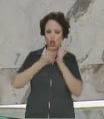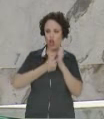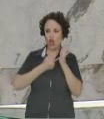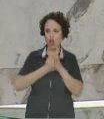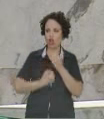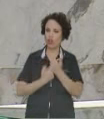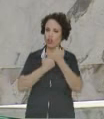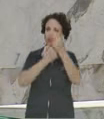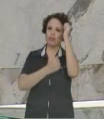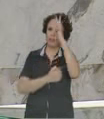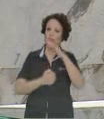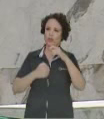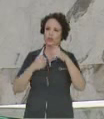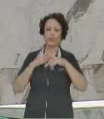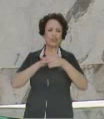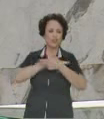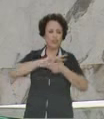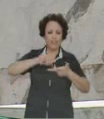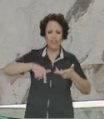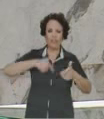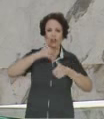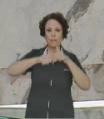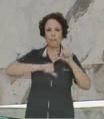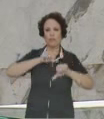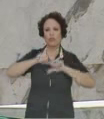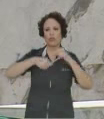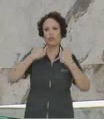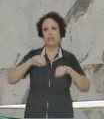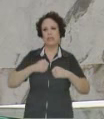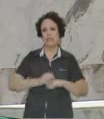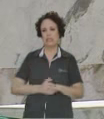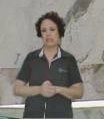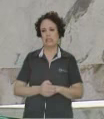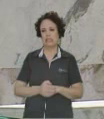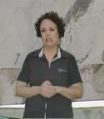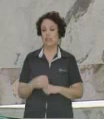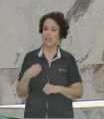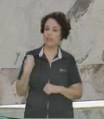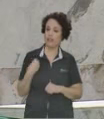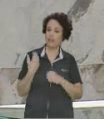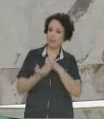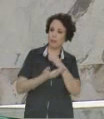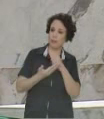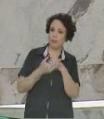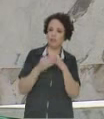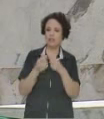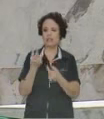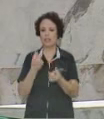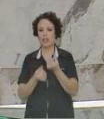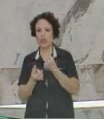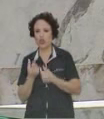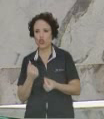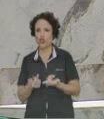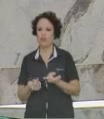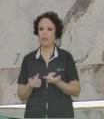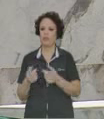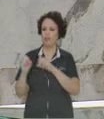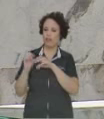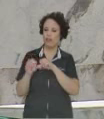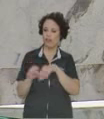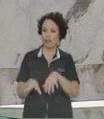muita coisa nesse país precisamos melhorar as condições básicas de vida desse povo melhorar nossa economia e melhorar nossa educação